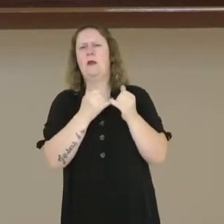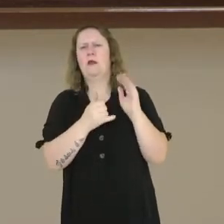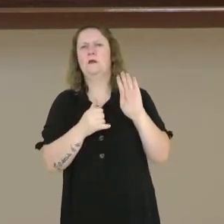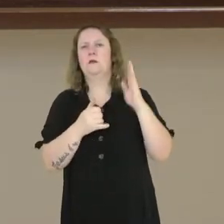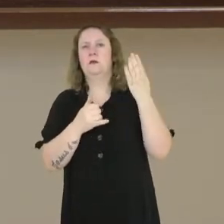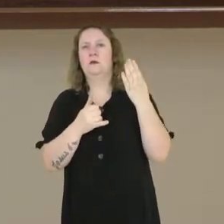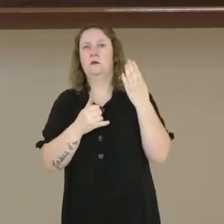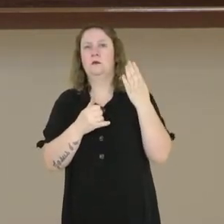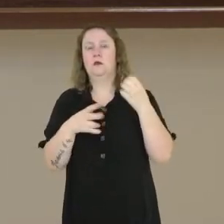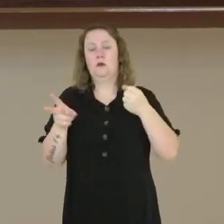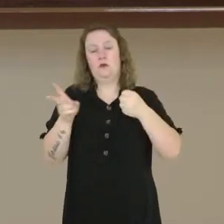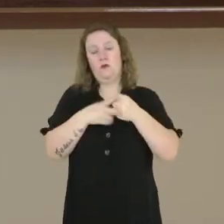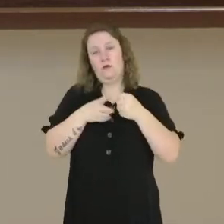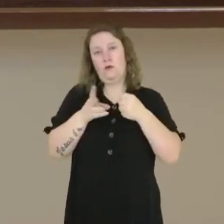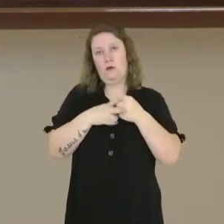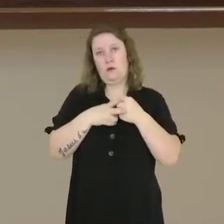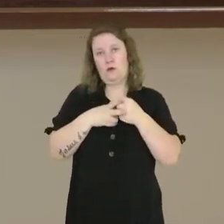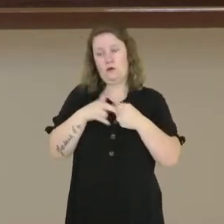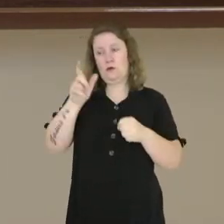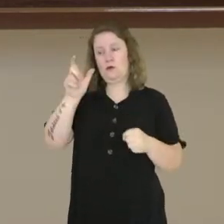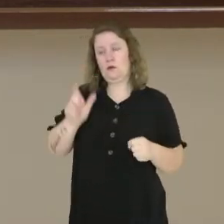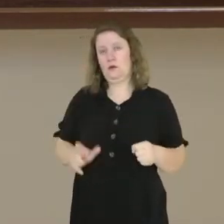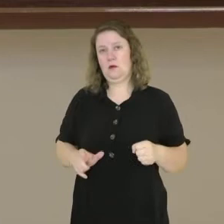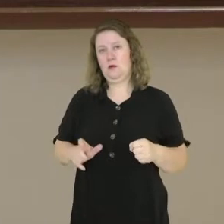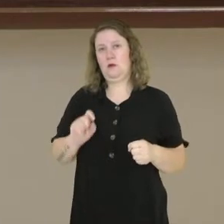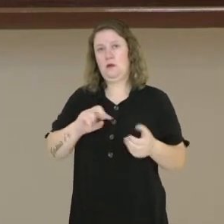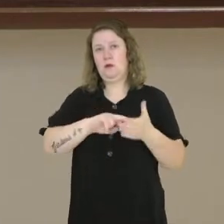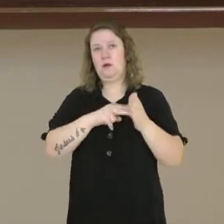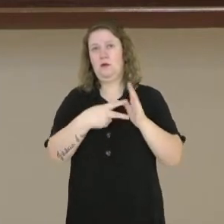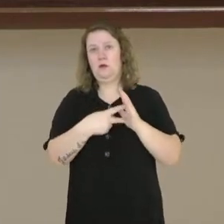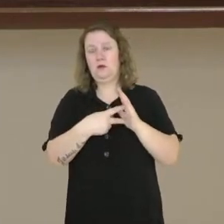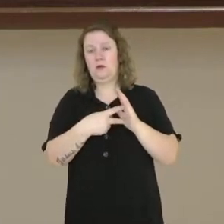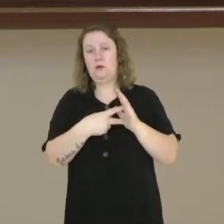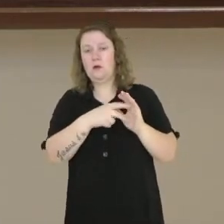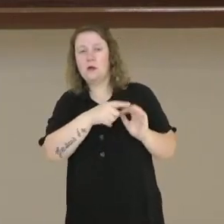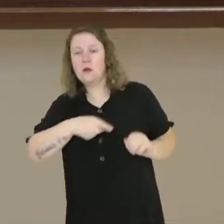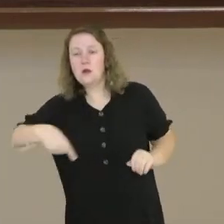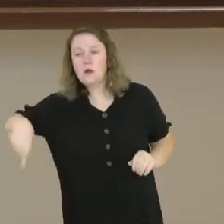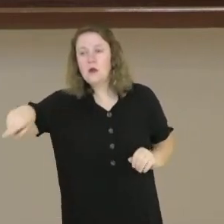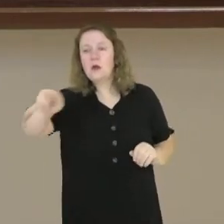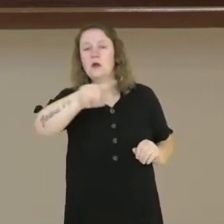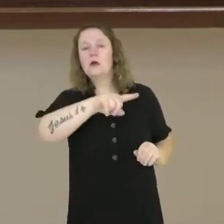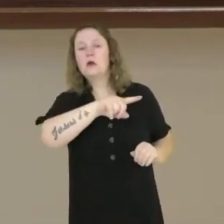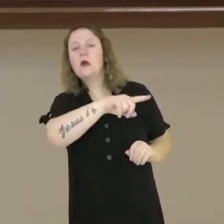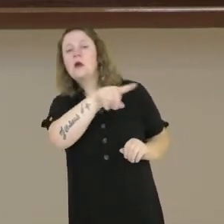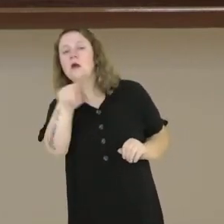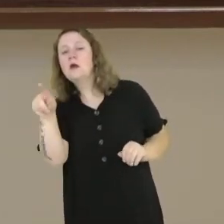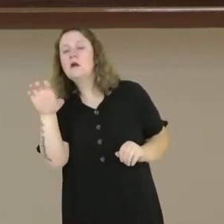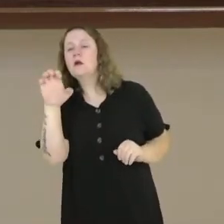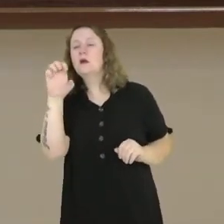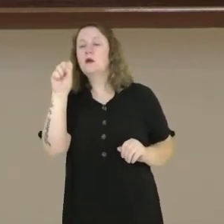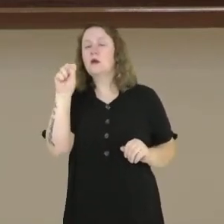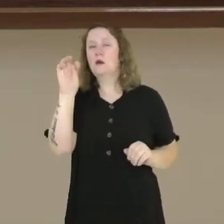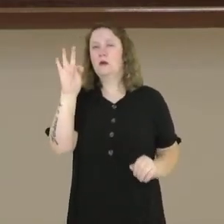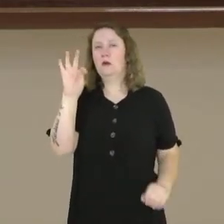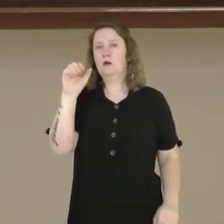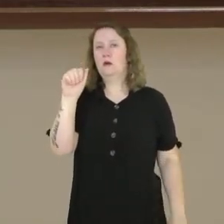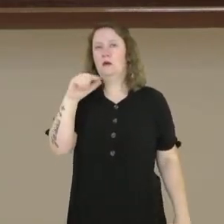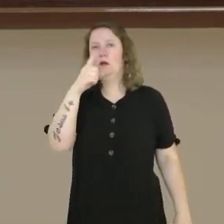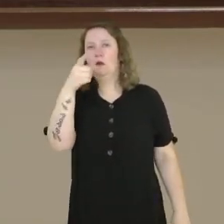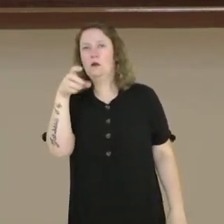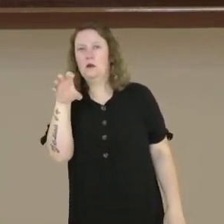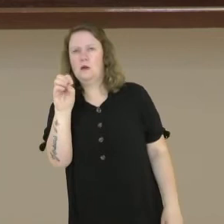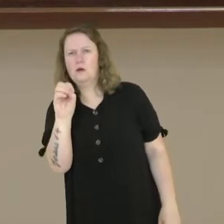de estado. Neste caso, ele significa estão desconfiados. Portanto, nós temos aqui